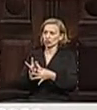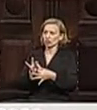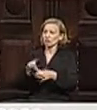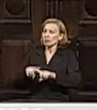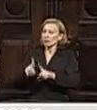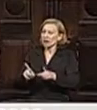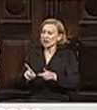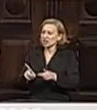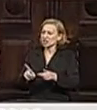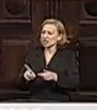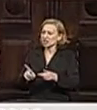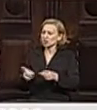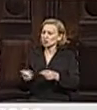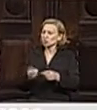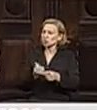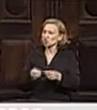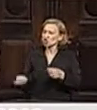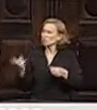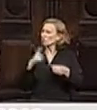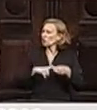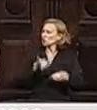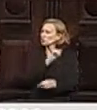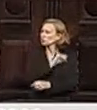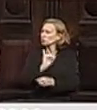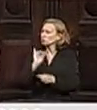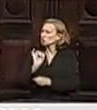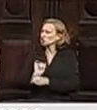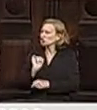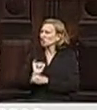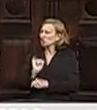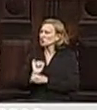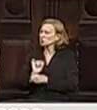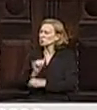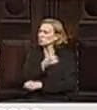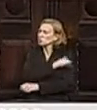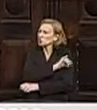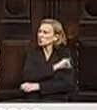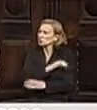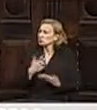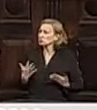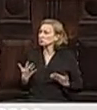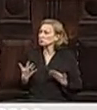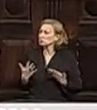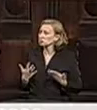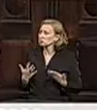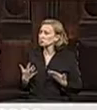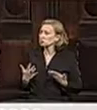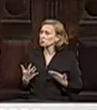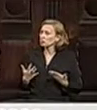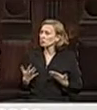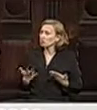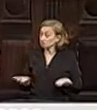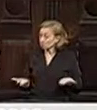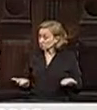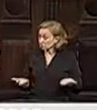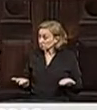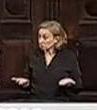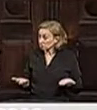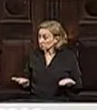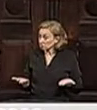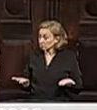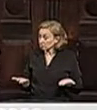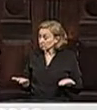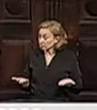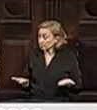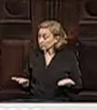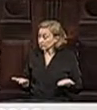para o Estado do Rio de Janeiro. Não vou entrar aqui no debate se as nossas gestões são boas ou ruins. É